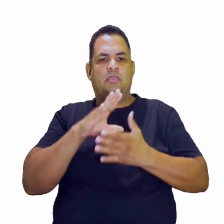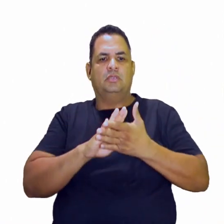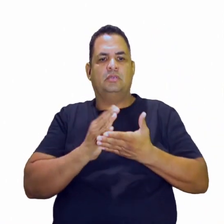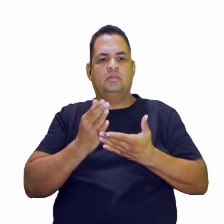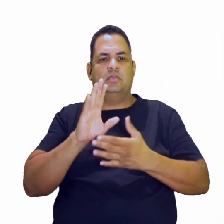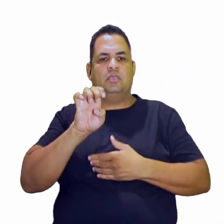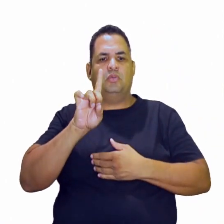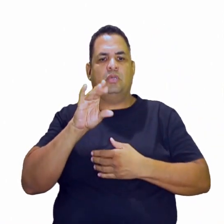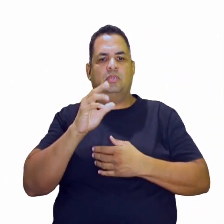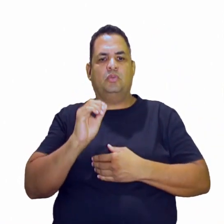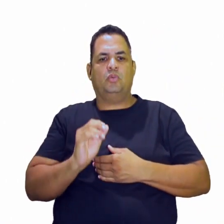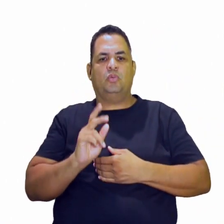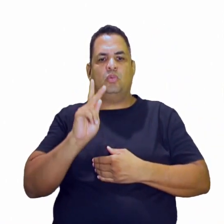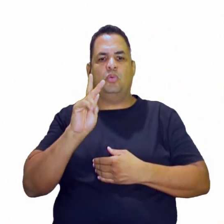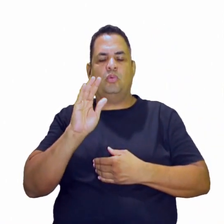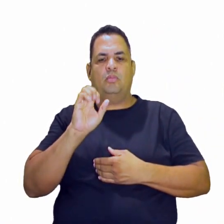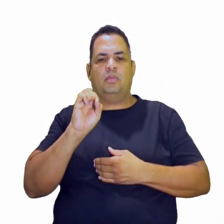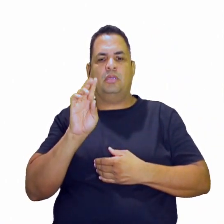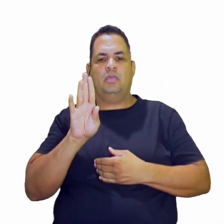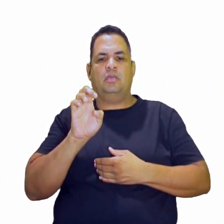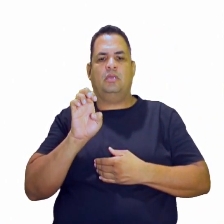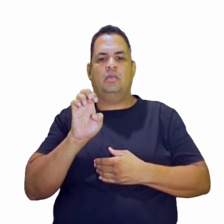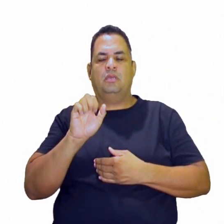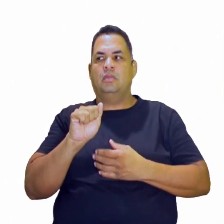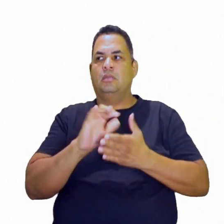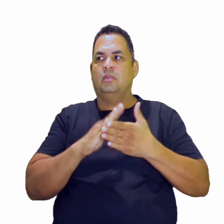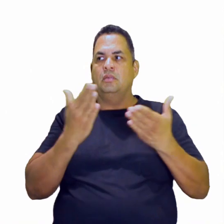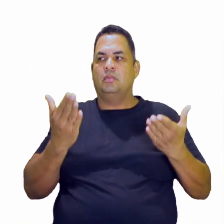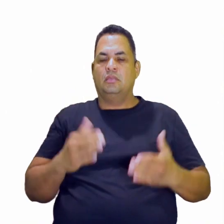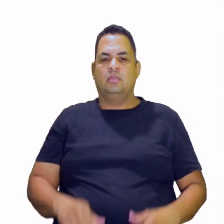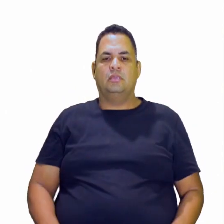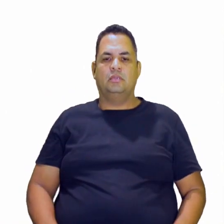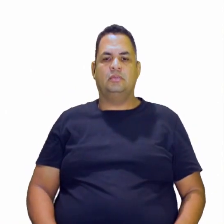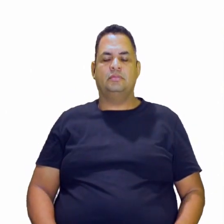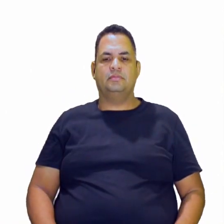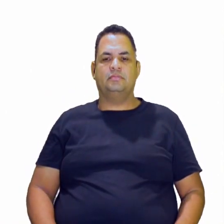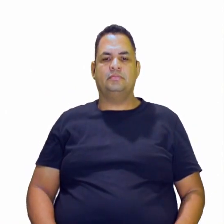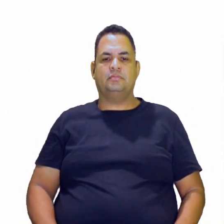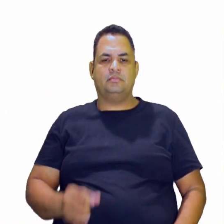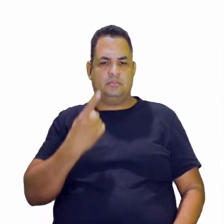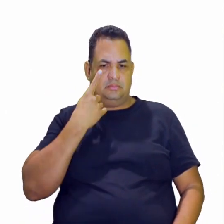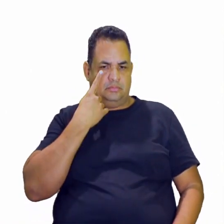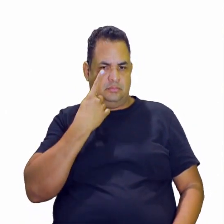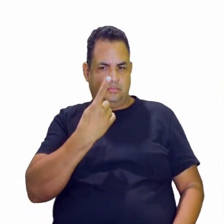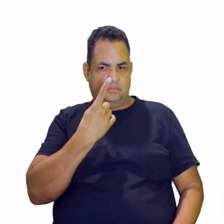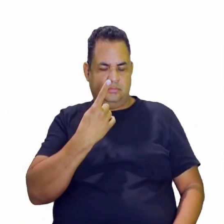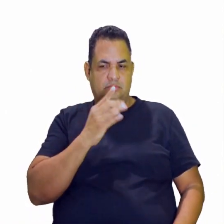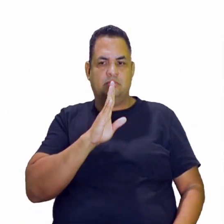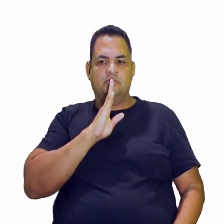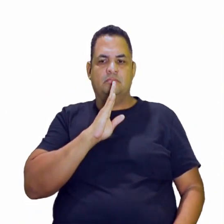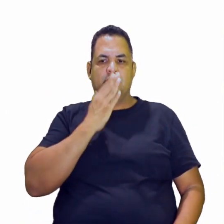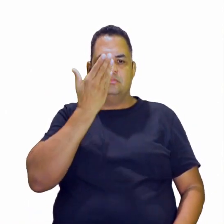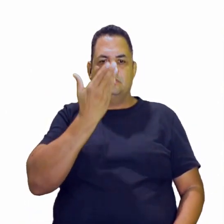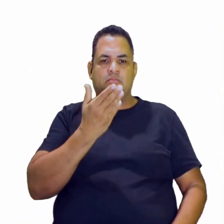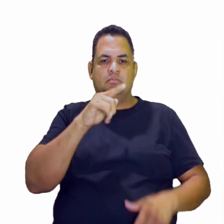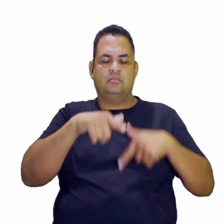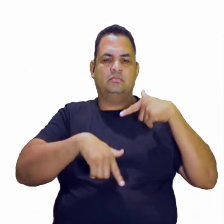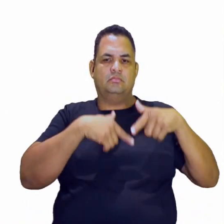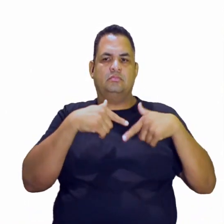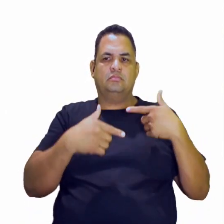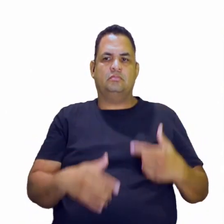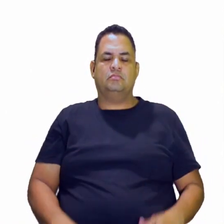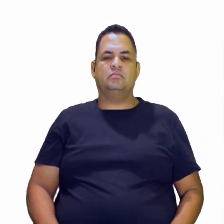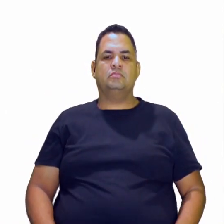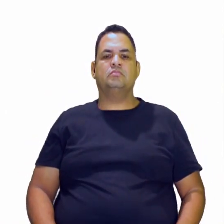um artista urbano como Eduardo Cobra, para vocês apreciarem, conhecer um pouco mais sobre o trabalho